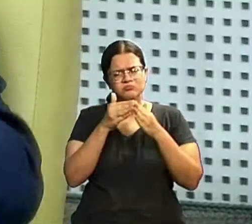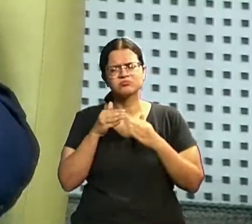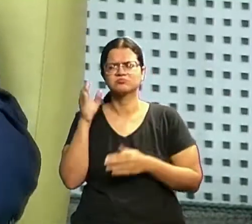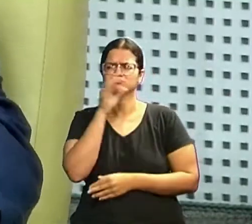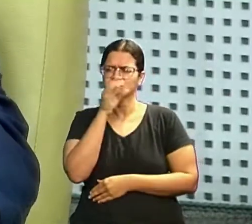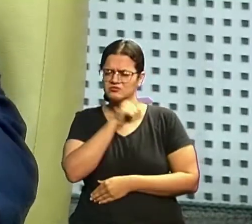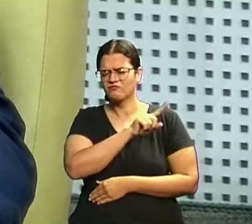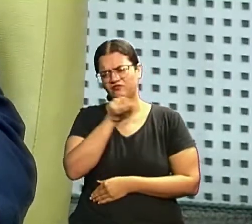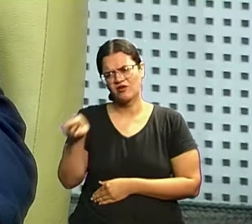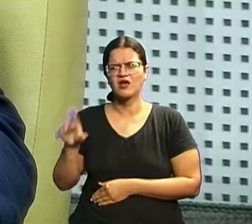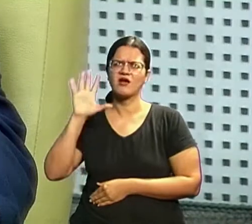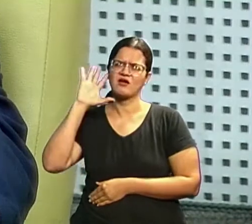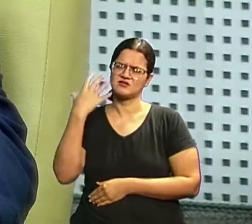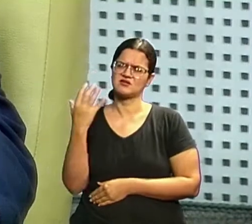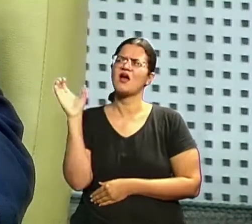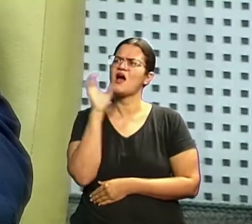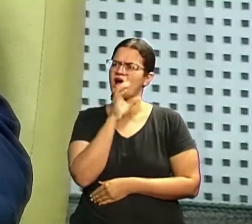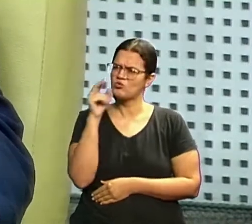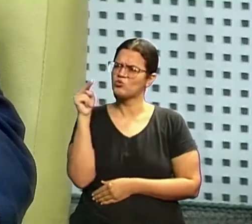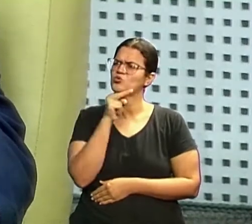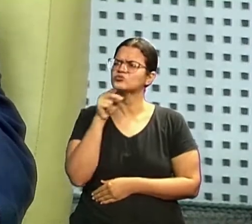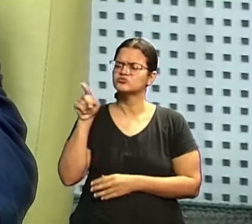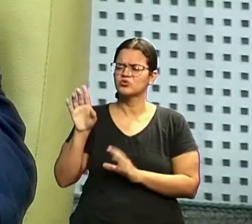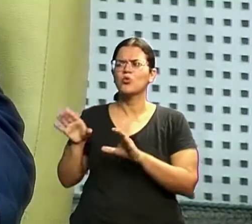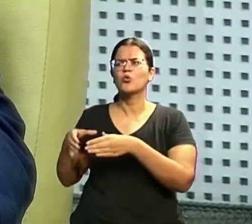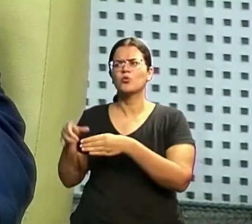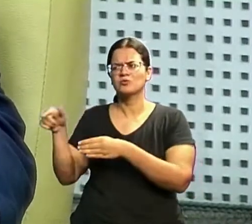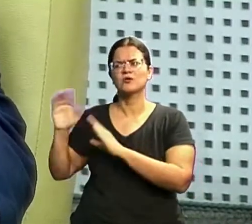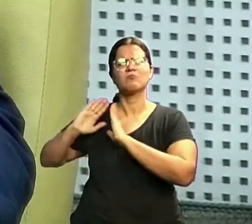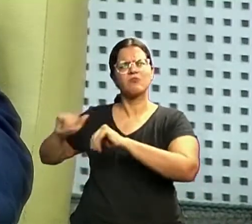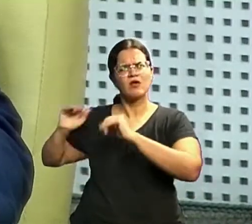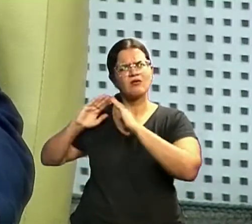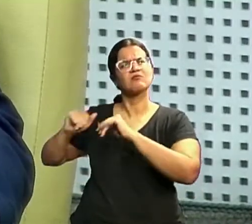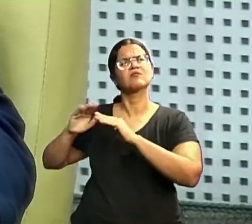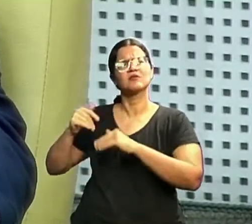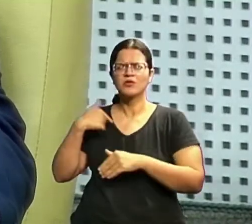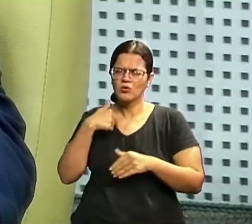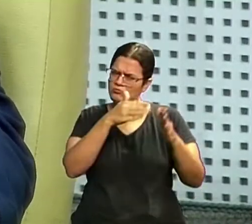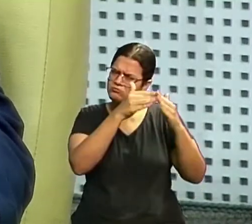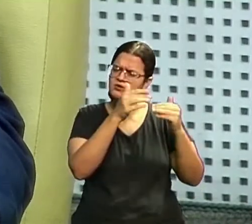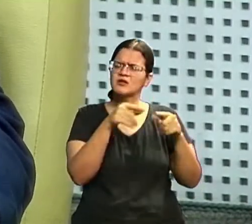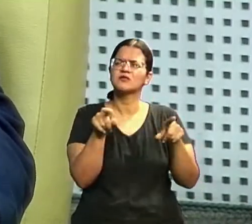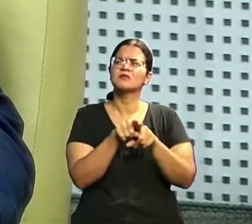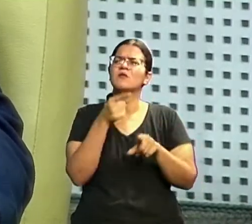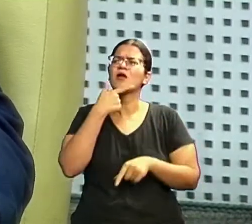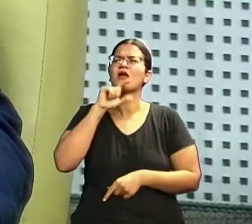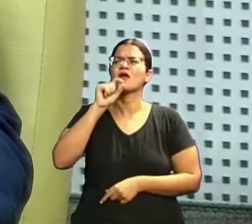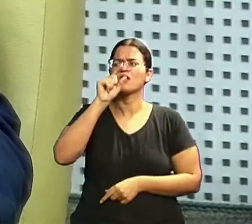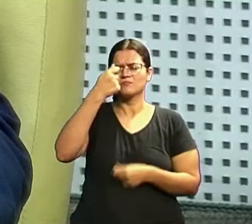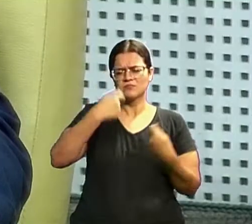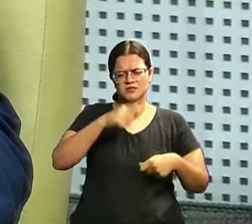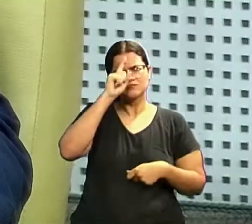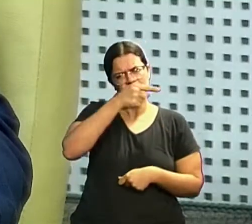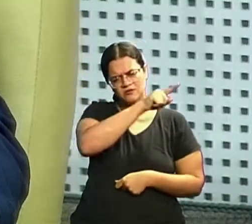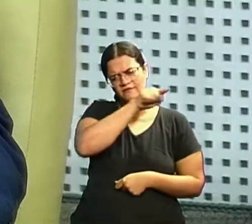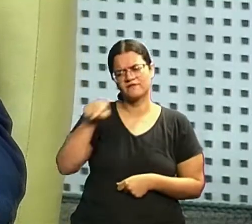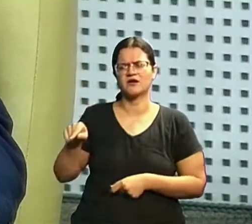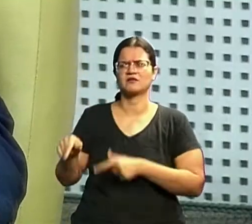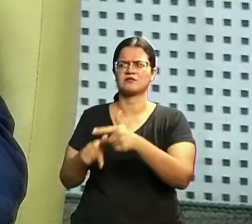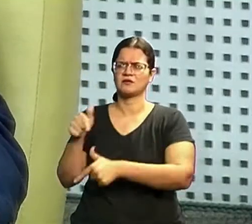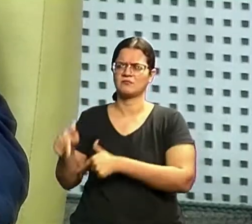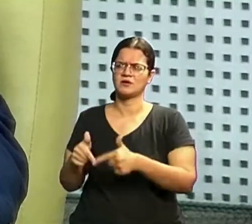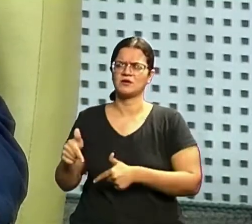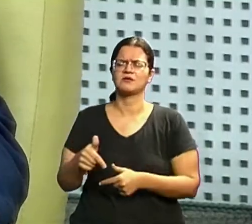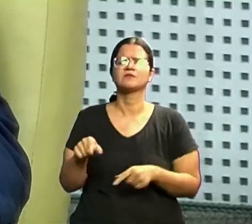que eles possam tomar providência com urgência. A comunidade está me cobrando e eu tenho que cobrar de quem tem direito de fazer esse